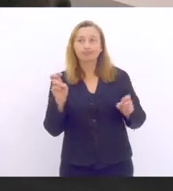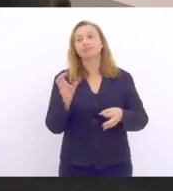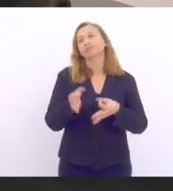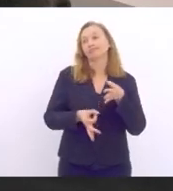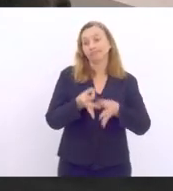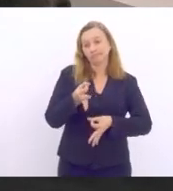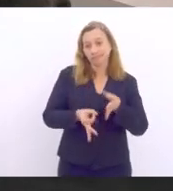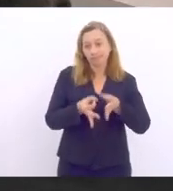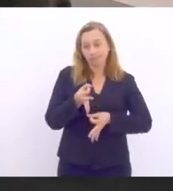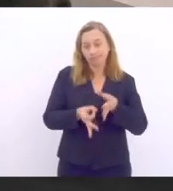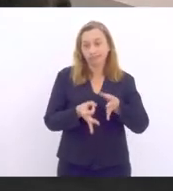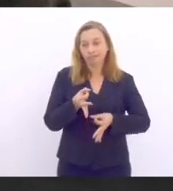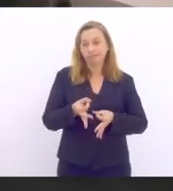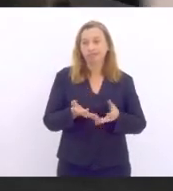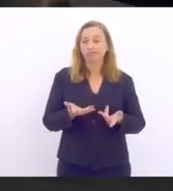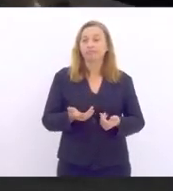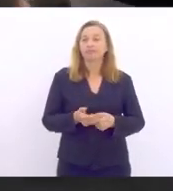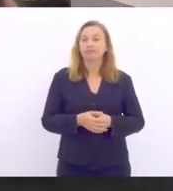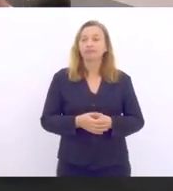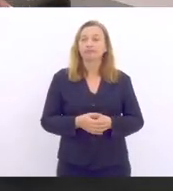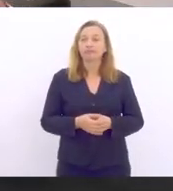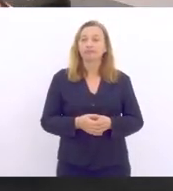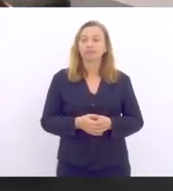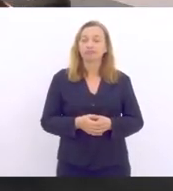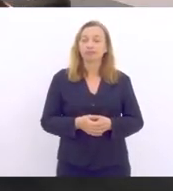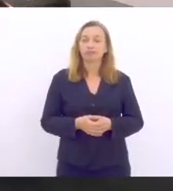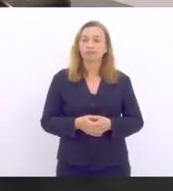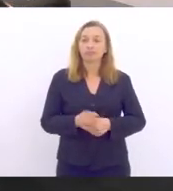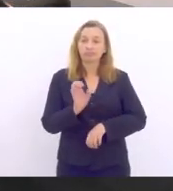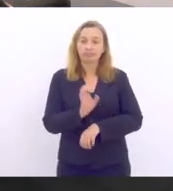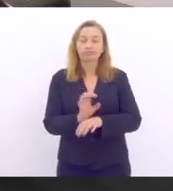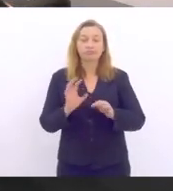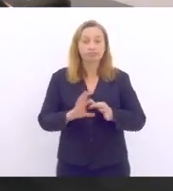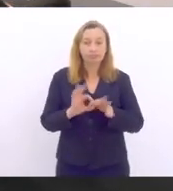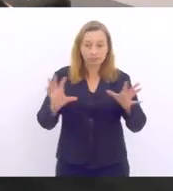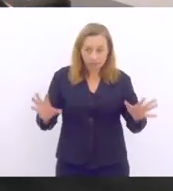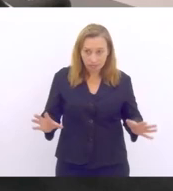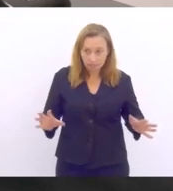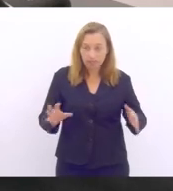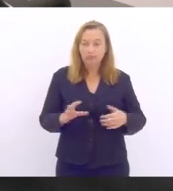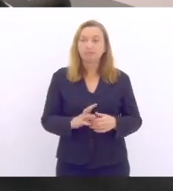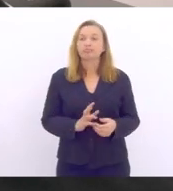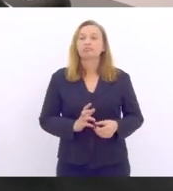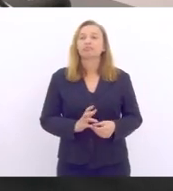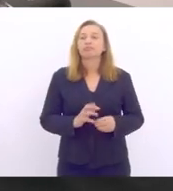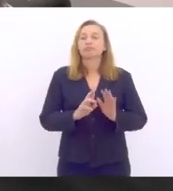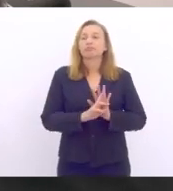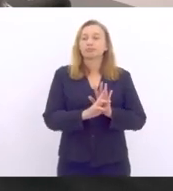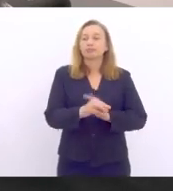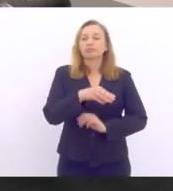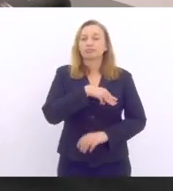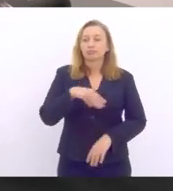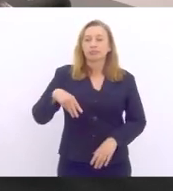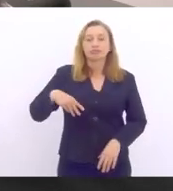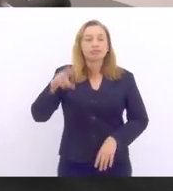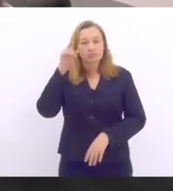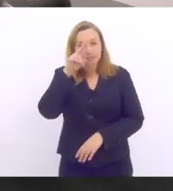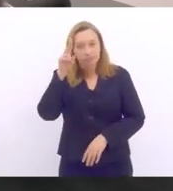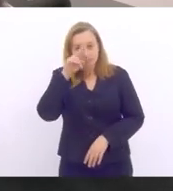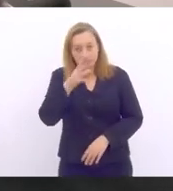nós estamos falando de contornos do Estado democrático, que tem um ordenamento jurídico, o representante do Ministério Público lembrou